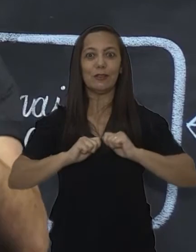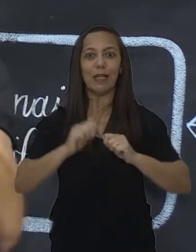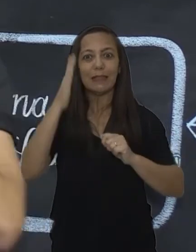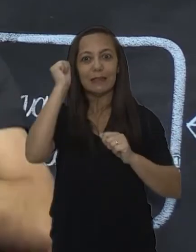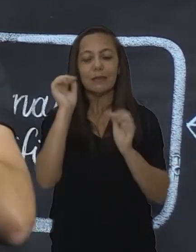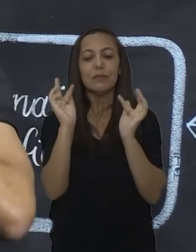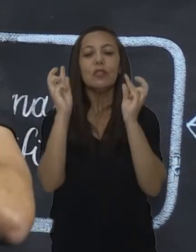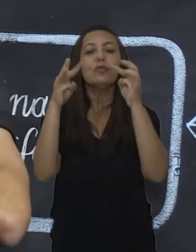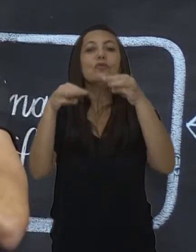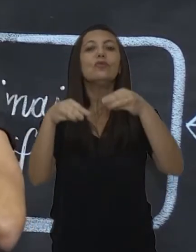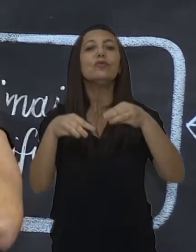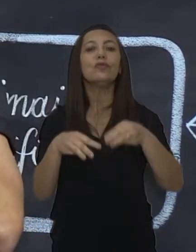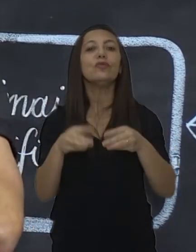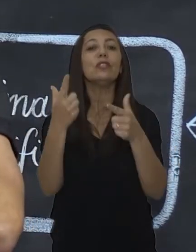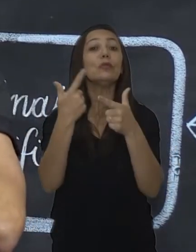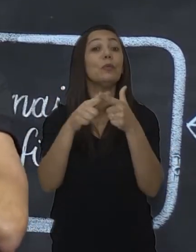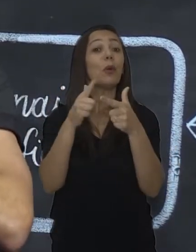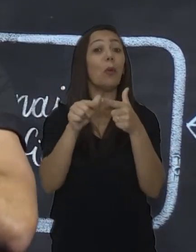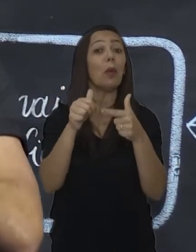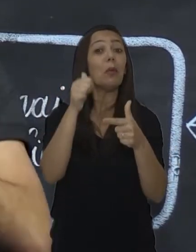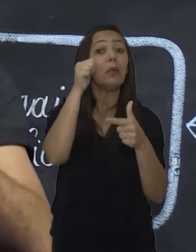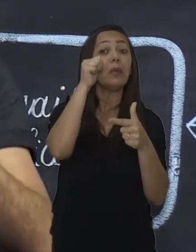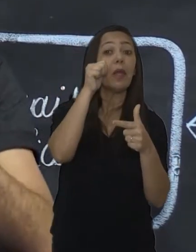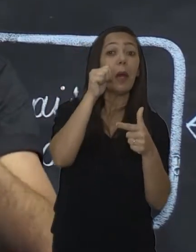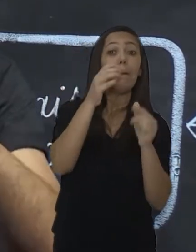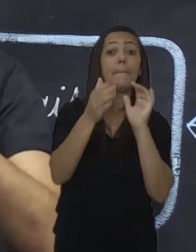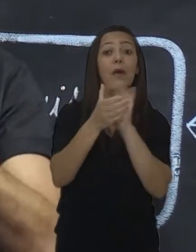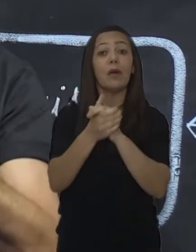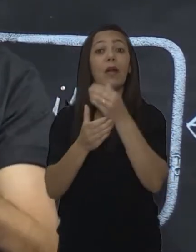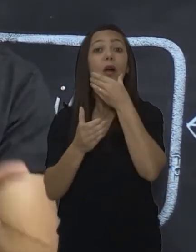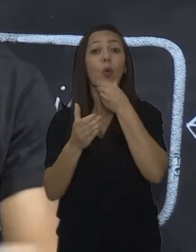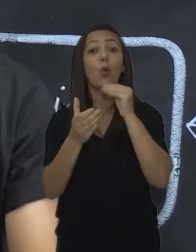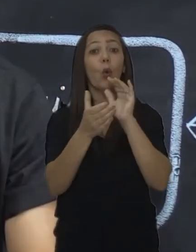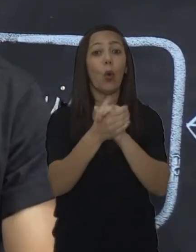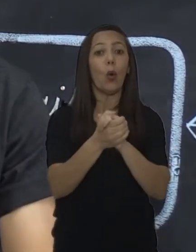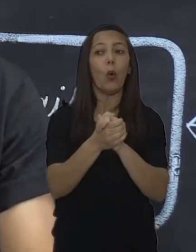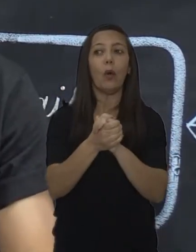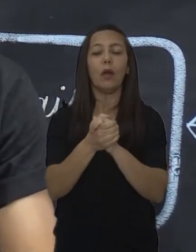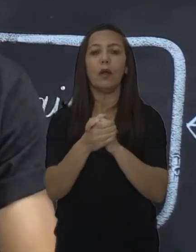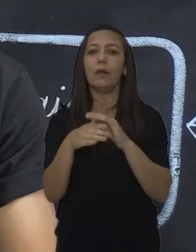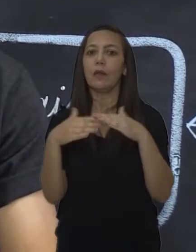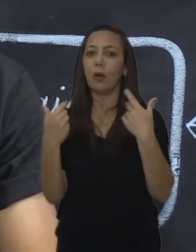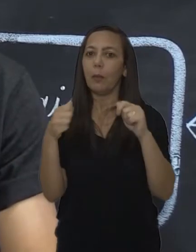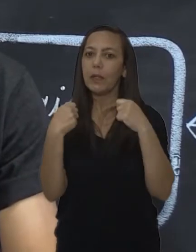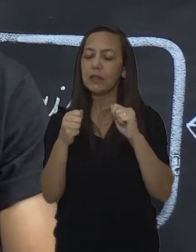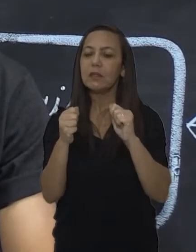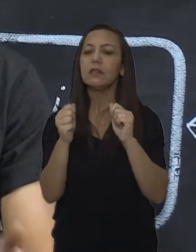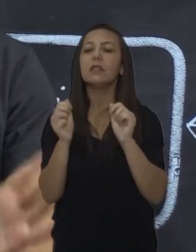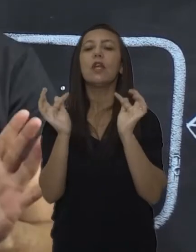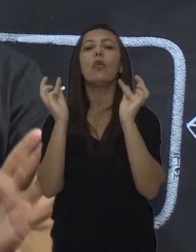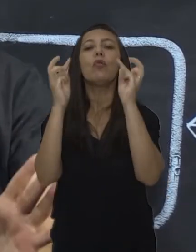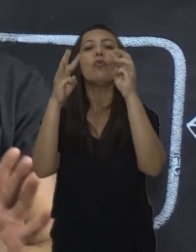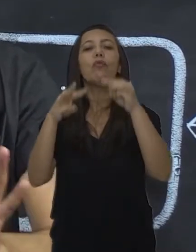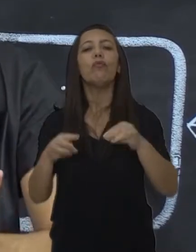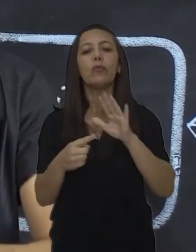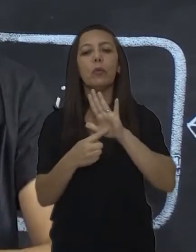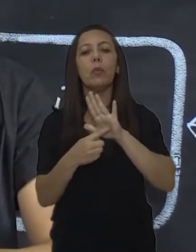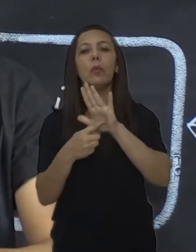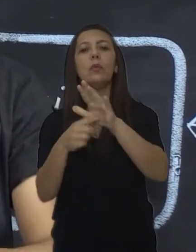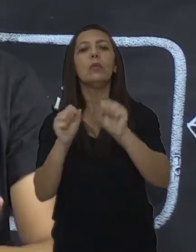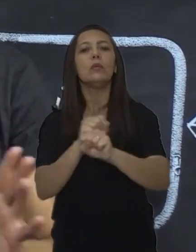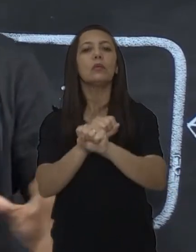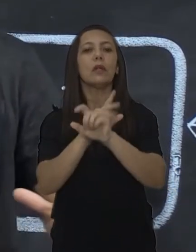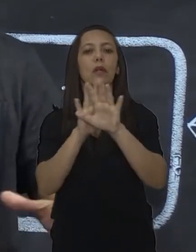precisa encerrar o problema que você colocou lá no início. Não faça um conto e deixe o leitor confuso sem saber como é que essa história vai terminar. Embora alguns